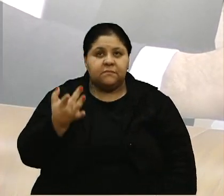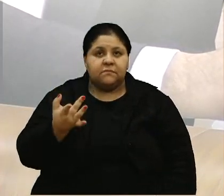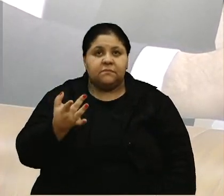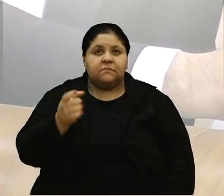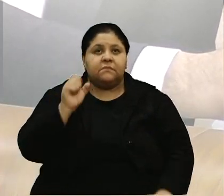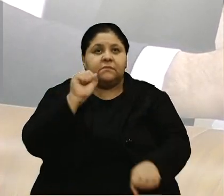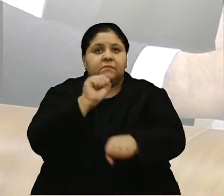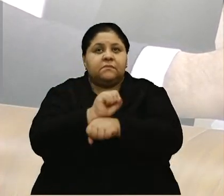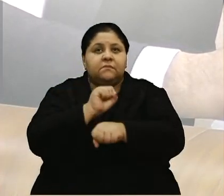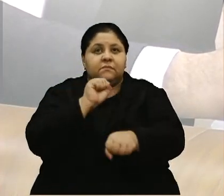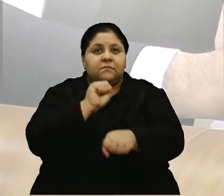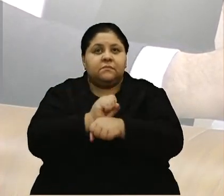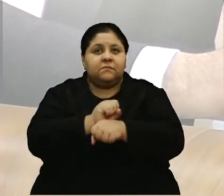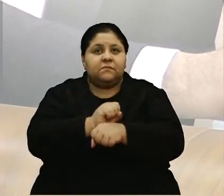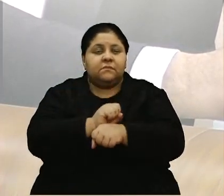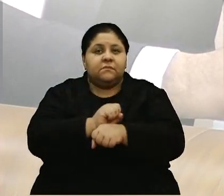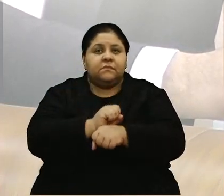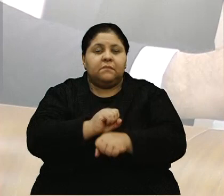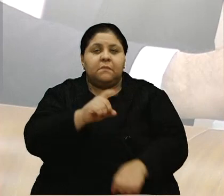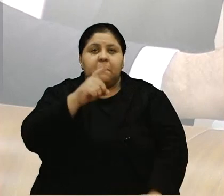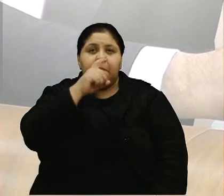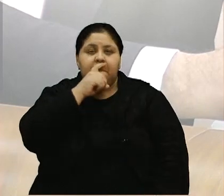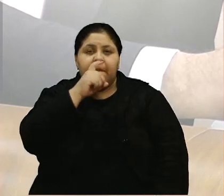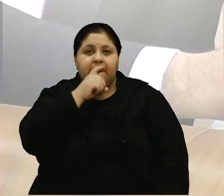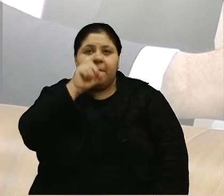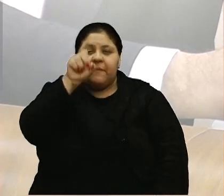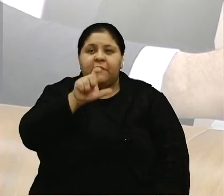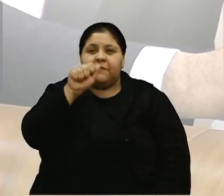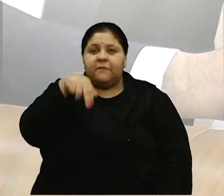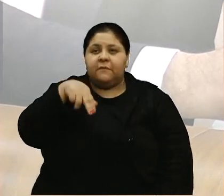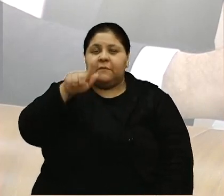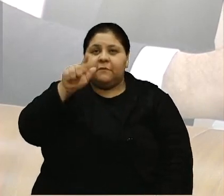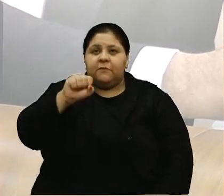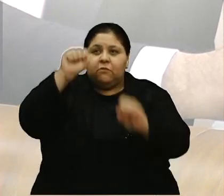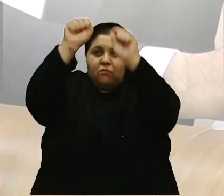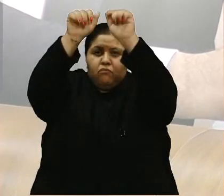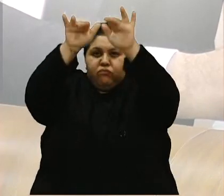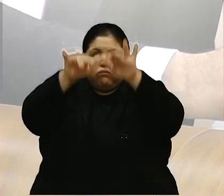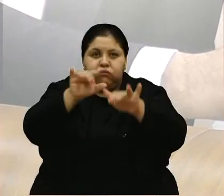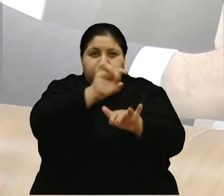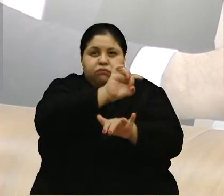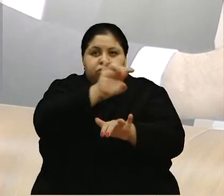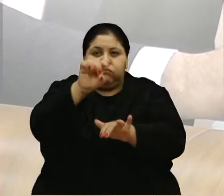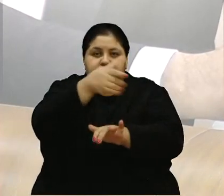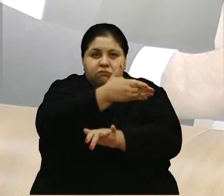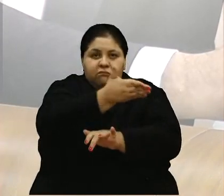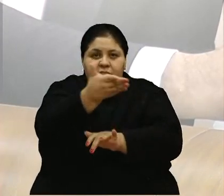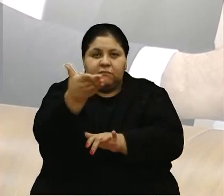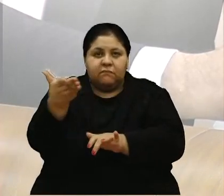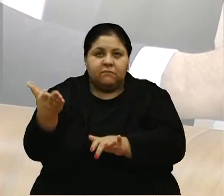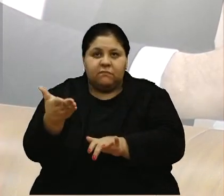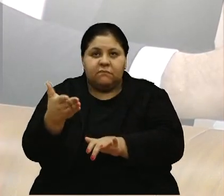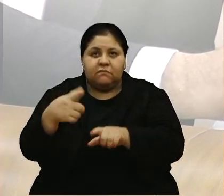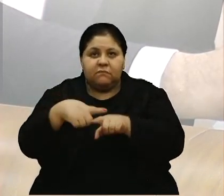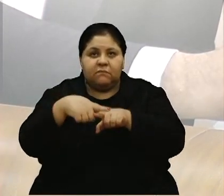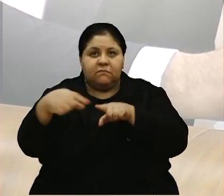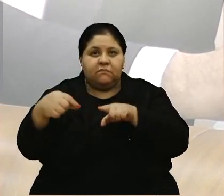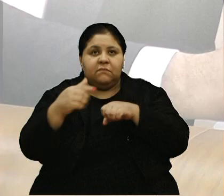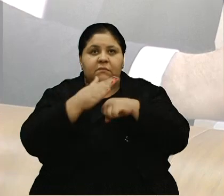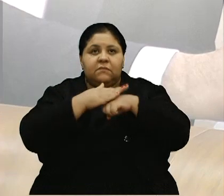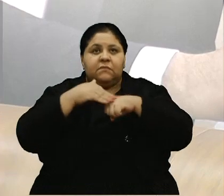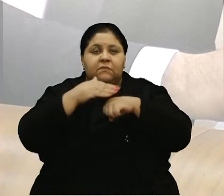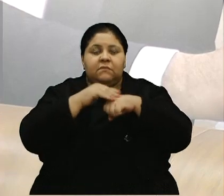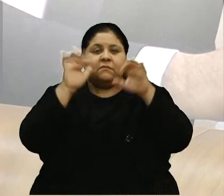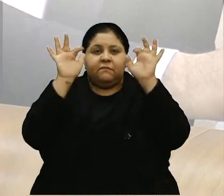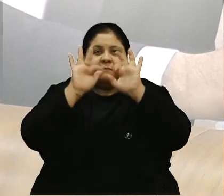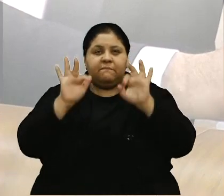Espero que o meu grande Pai Xangô derrame um basta misericórdia na cabeça de cada um de vocês e saem daqui confortado,